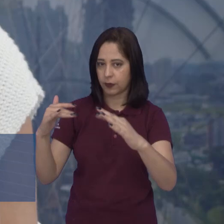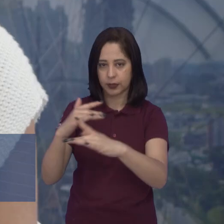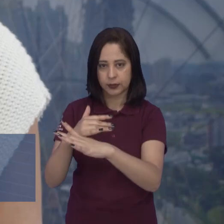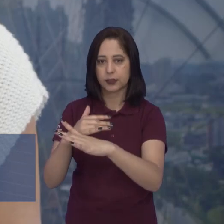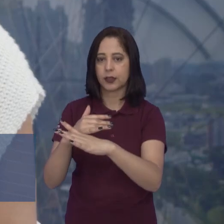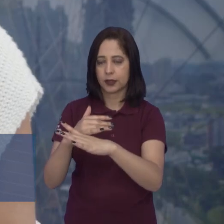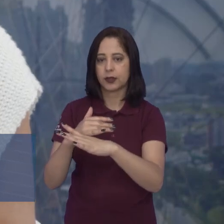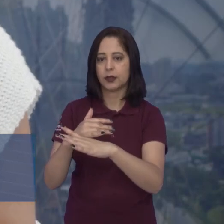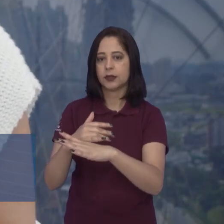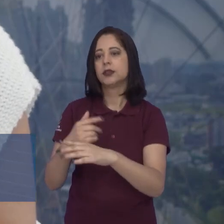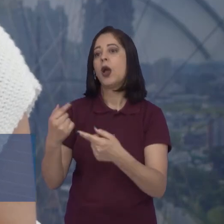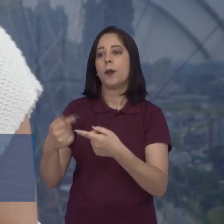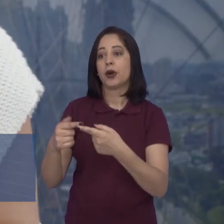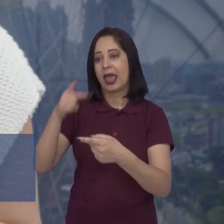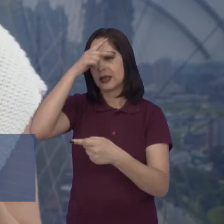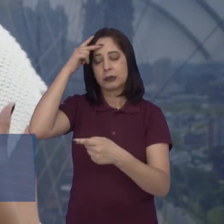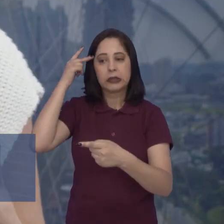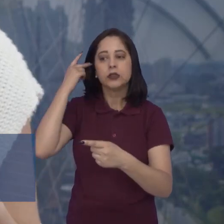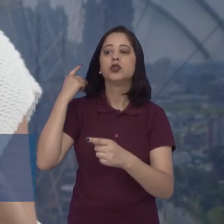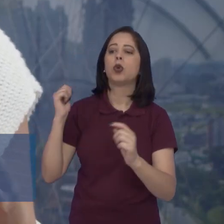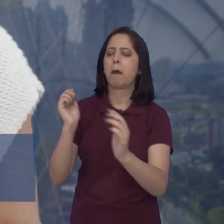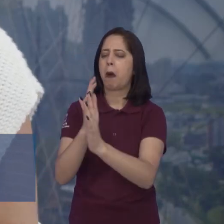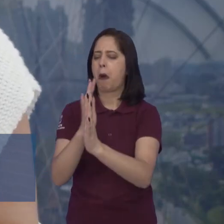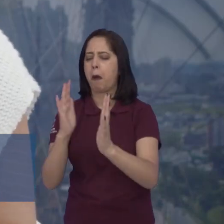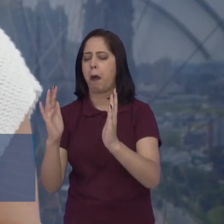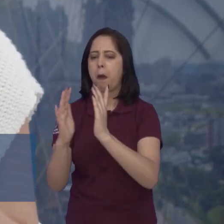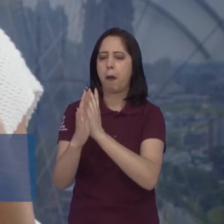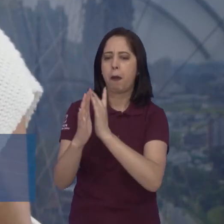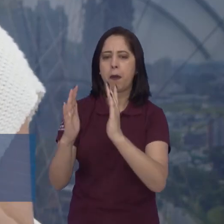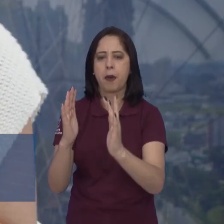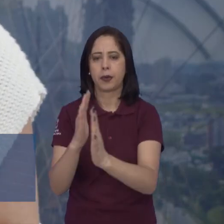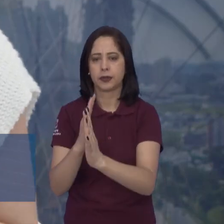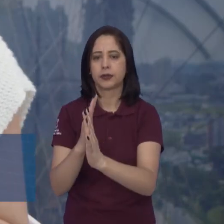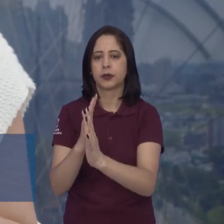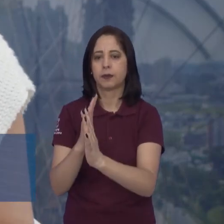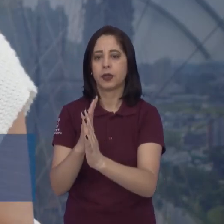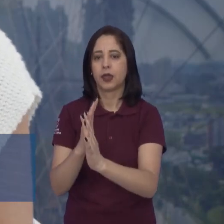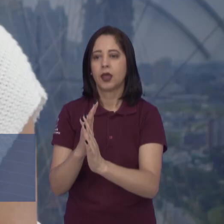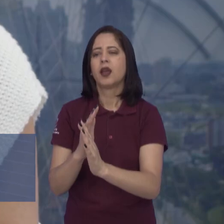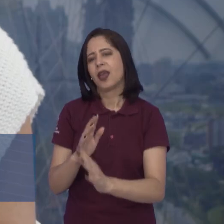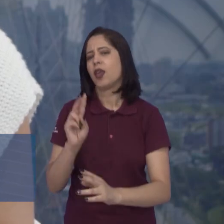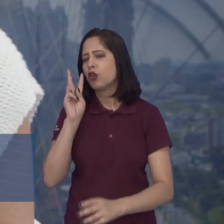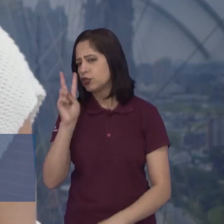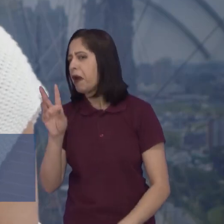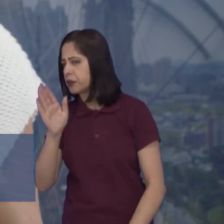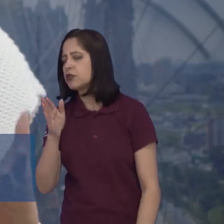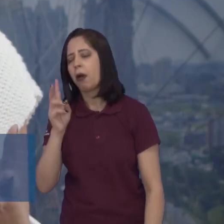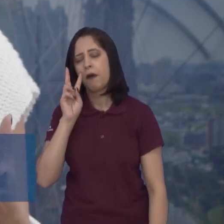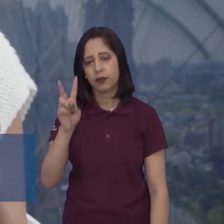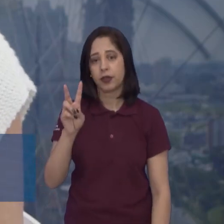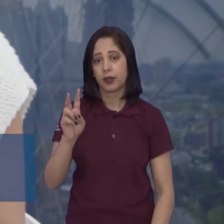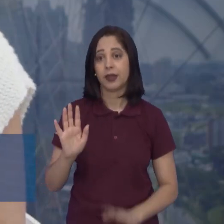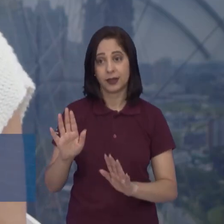as principais de circulação da cidade. Então, tudo isso é uma coisa que a gente já está acontecendo, esse problema, né? Então, a